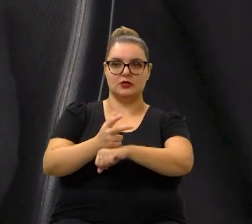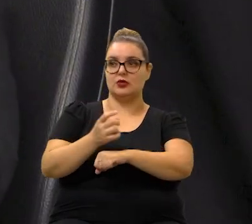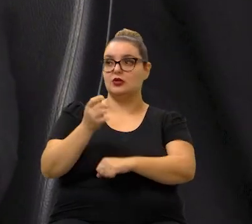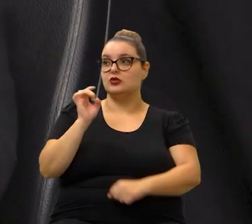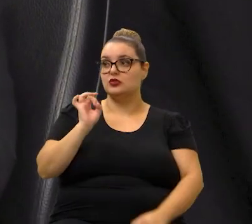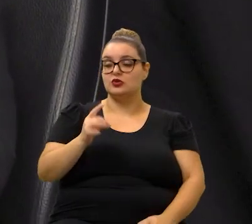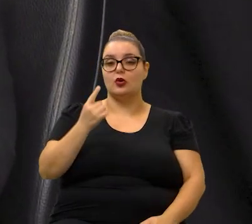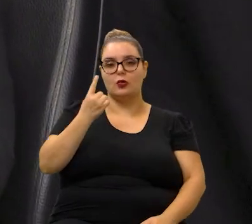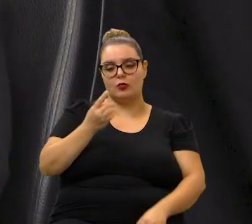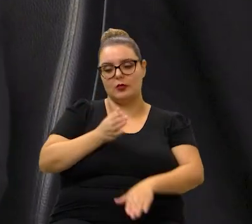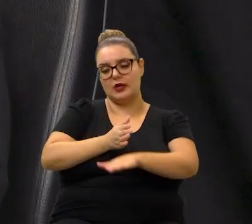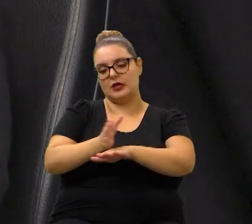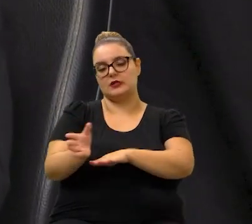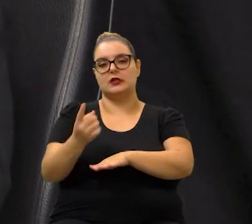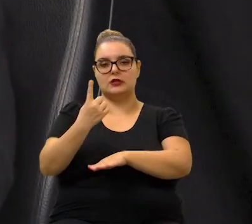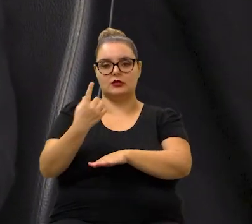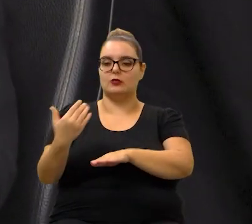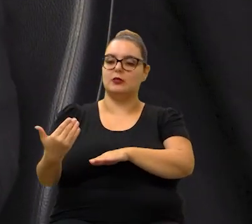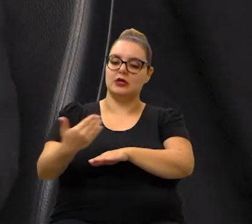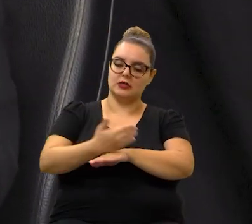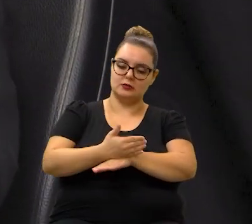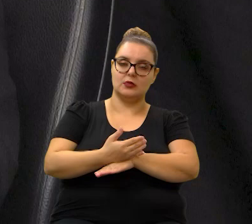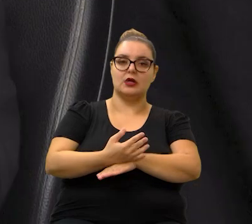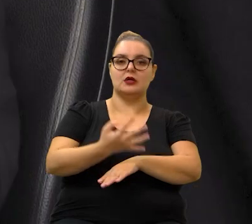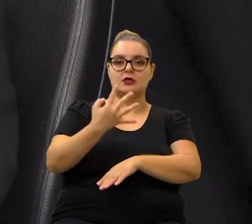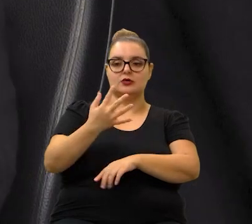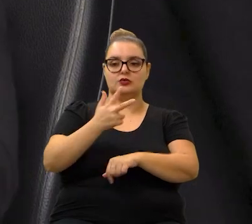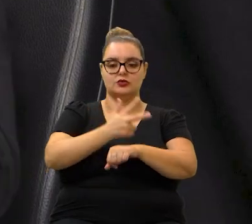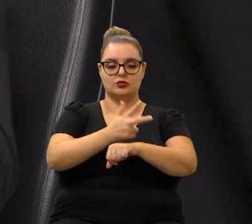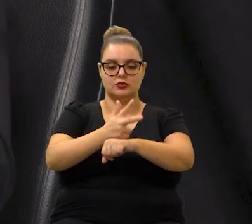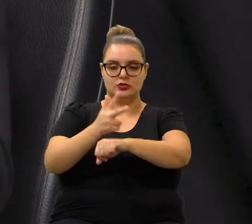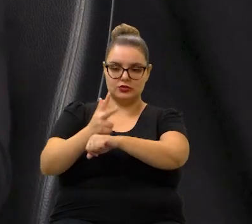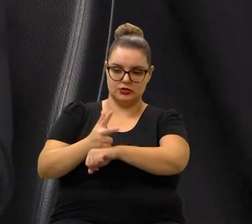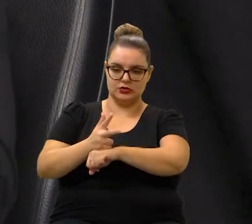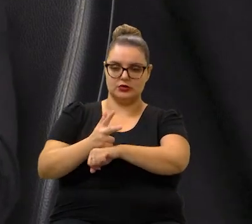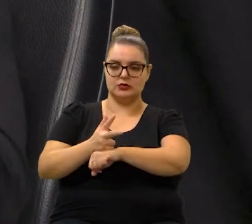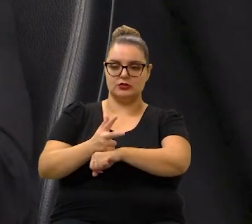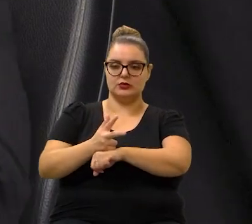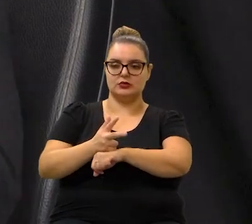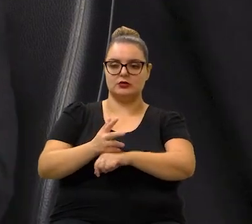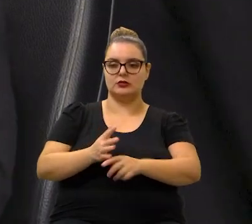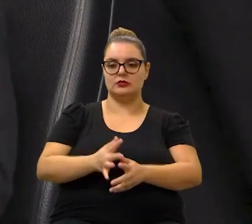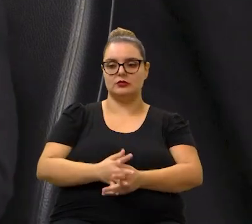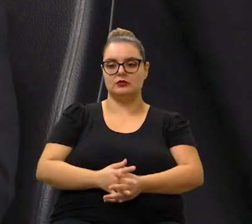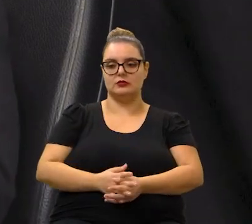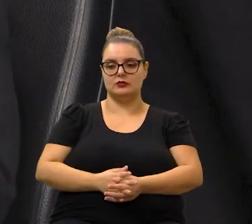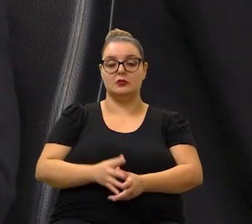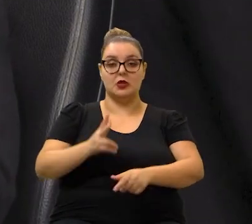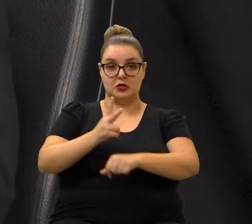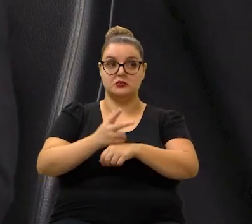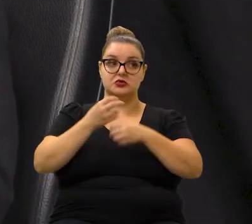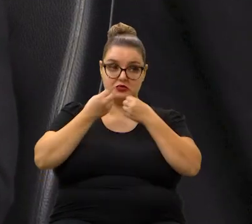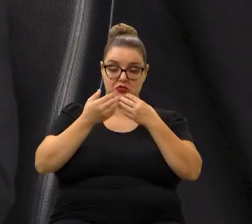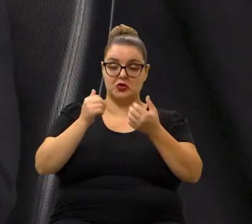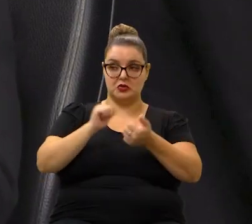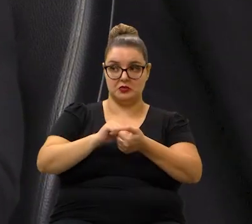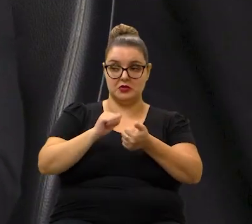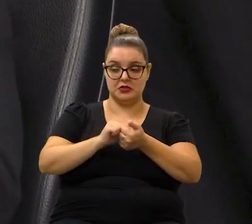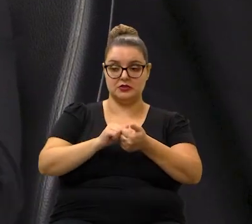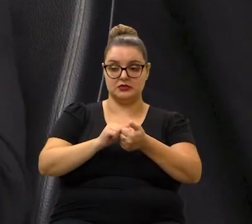entrada e uma saída então nós colocamos as quatro câmeras aquelas Dome aquelas câmeras muito de boa